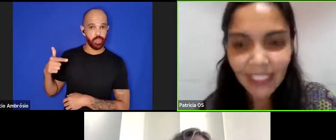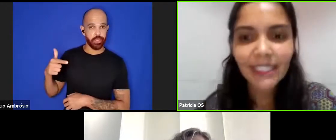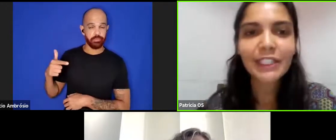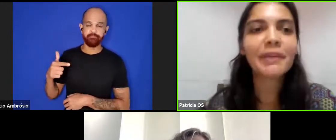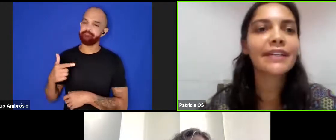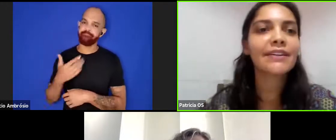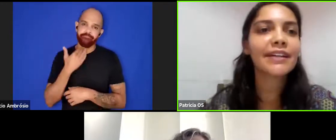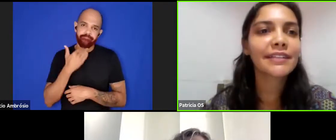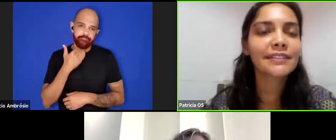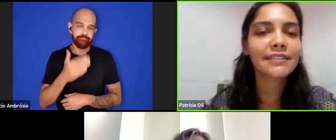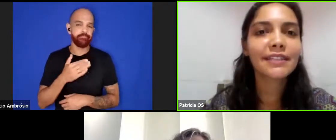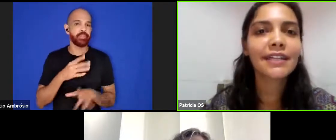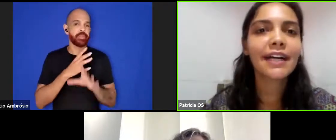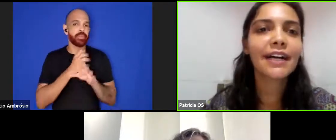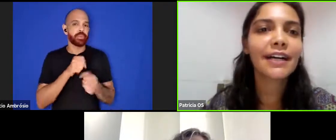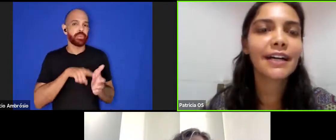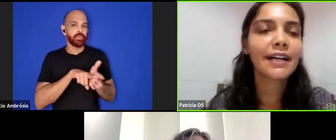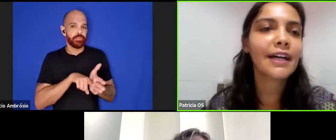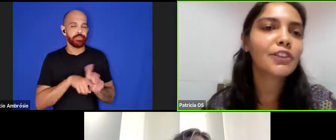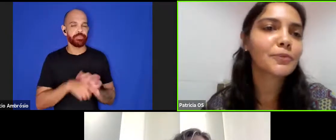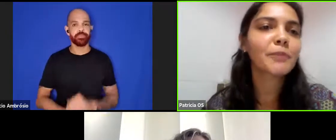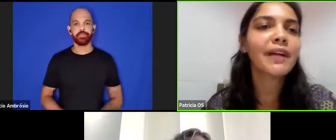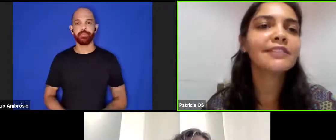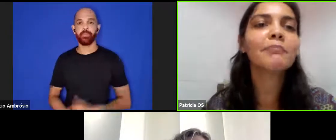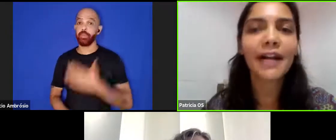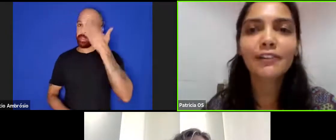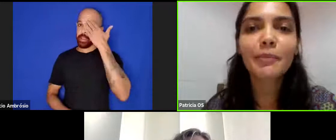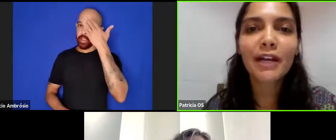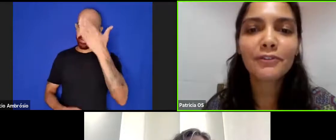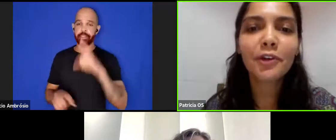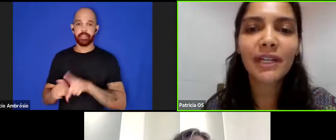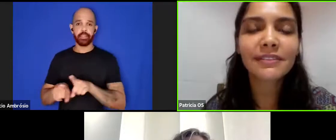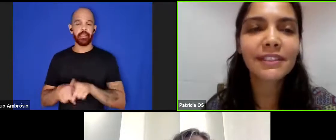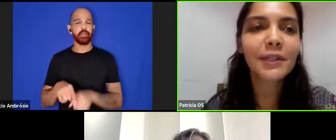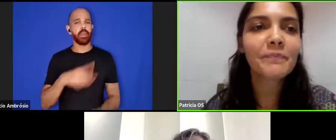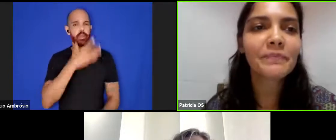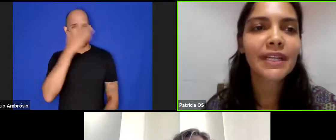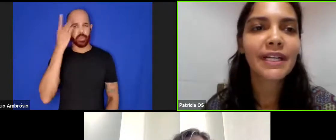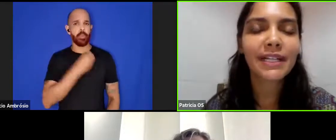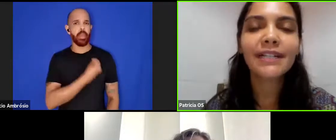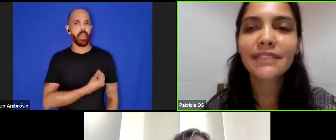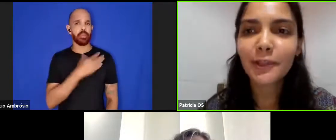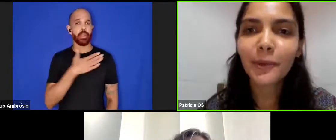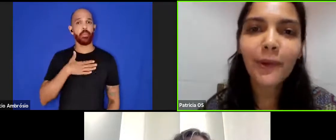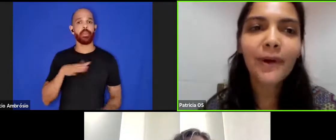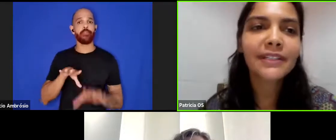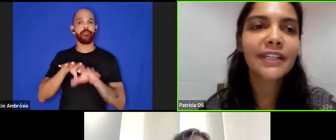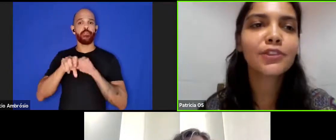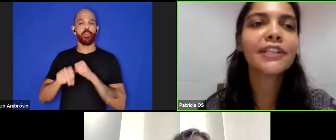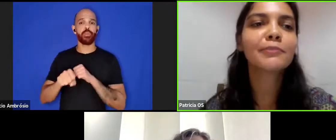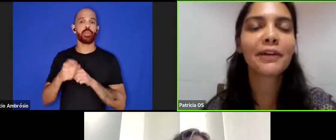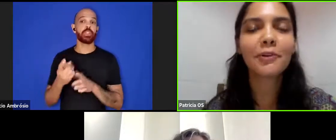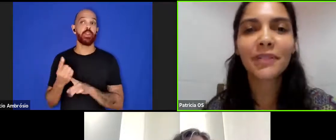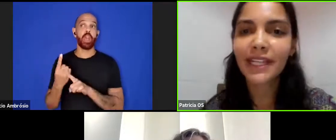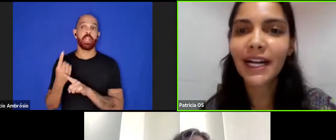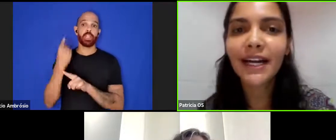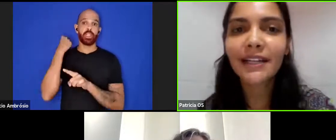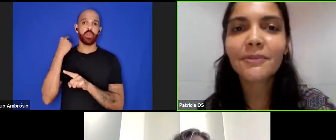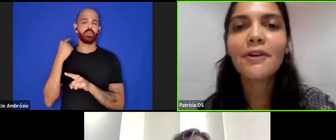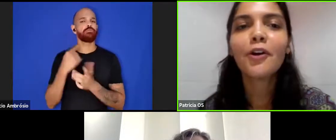importância. Também quero agradecer aos que participaram da minha formação anterior, que desde o